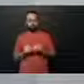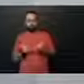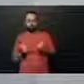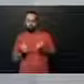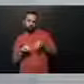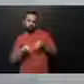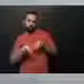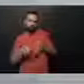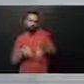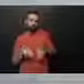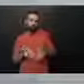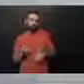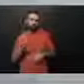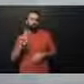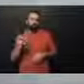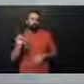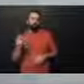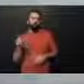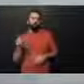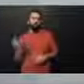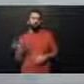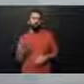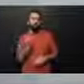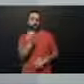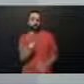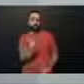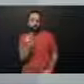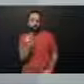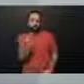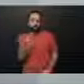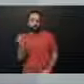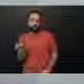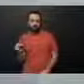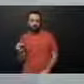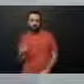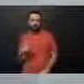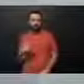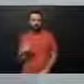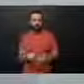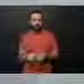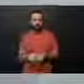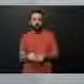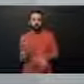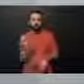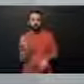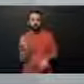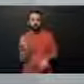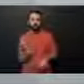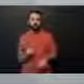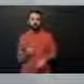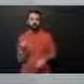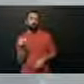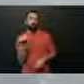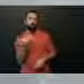esse número utilizando dezenas e unidades. Então, vamos lá? Quantas são as